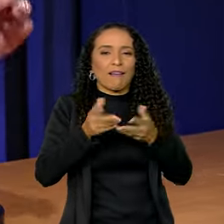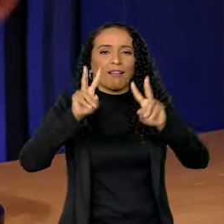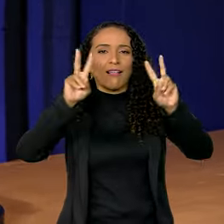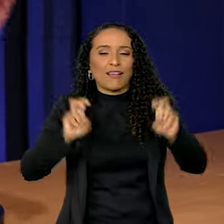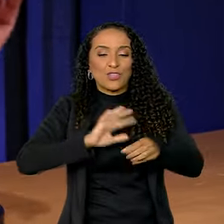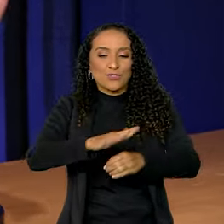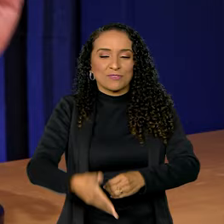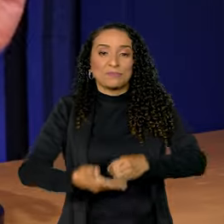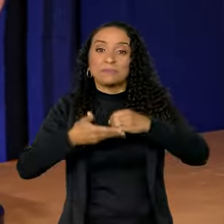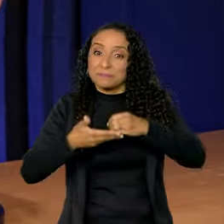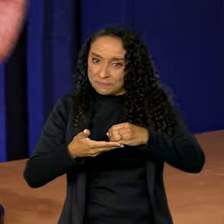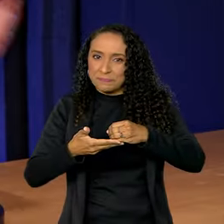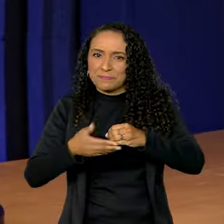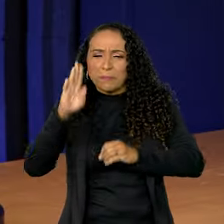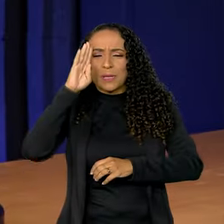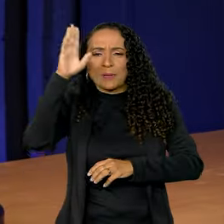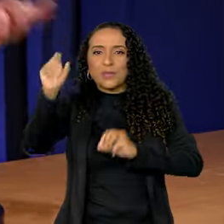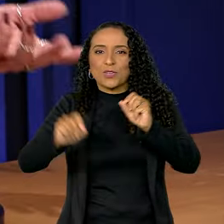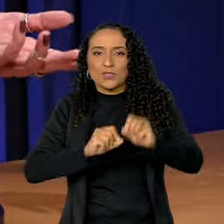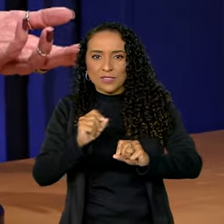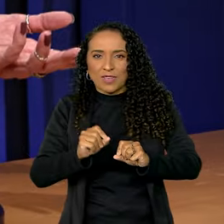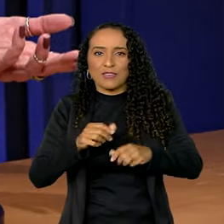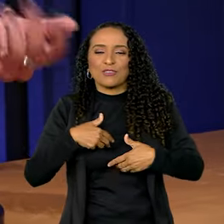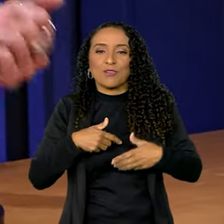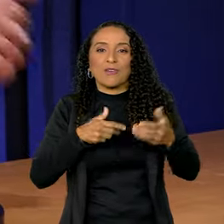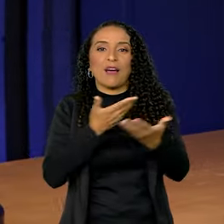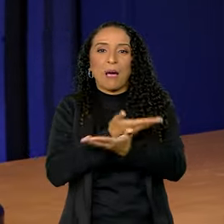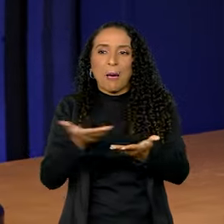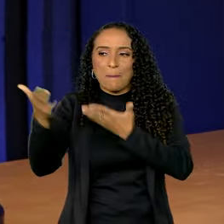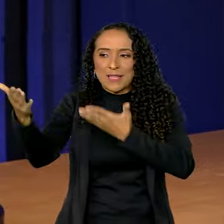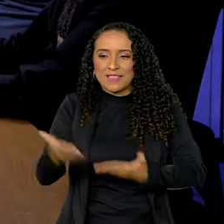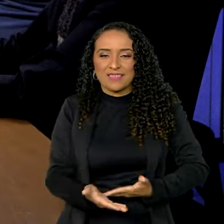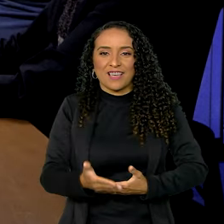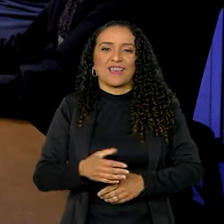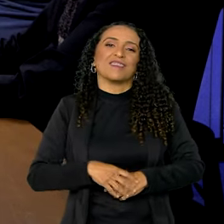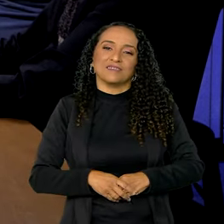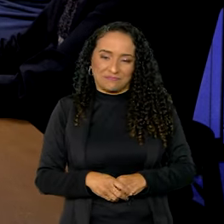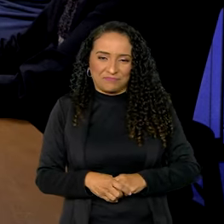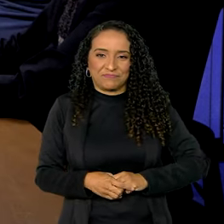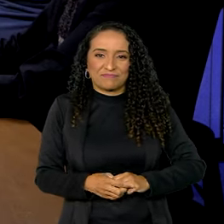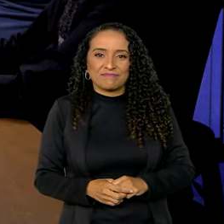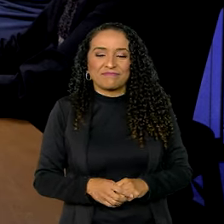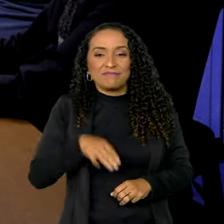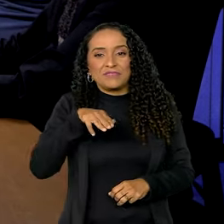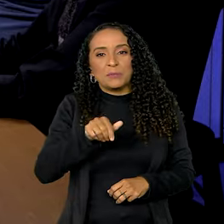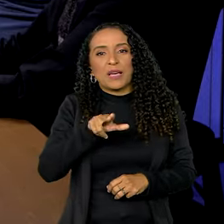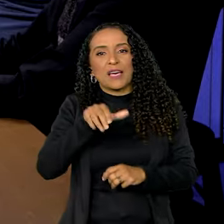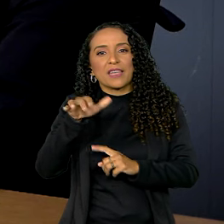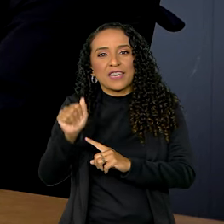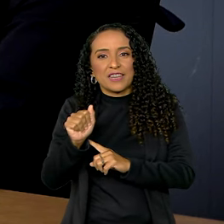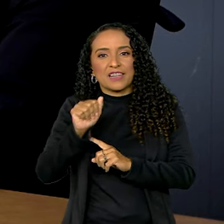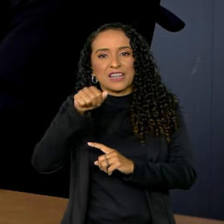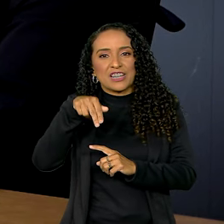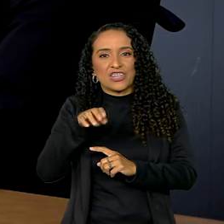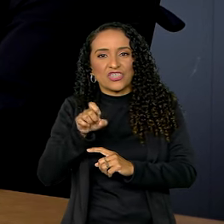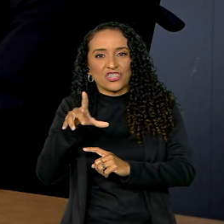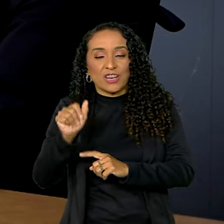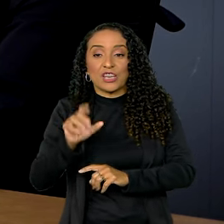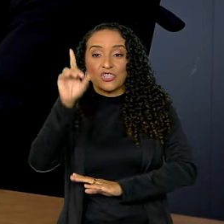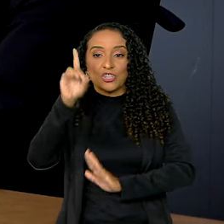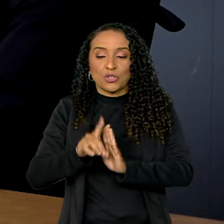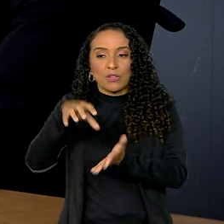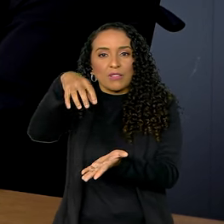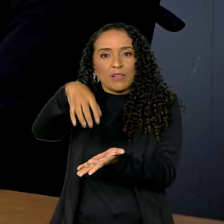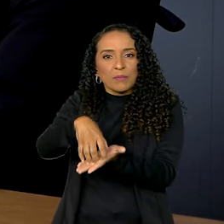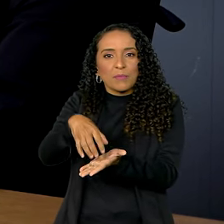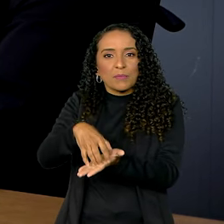de sustentabilidade principalmente já vou apresentar os nossos convidados Maria Angélica I queda que é diretora